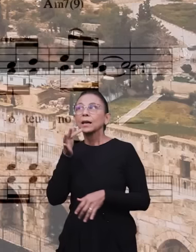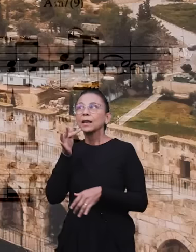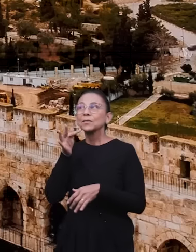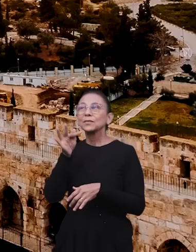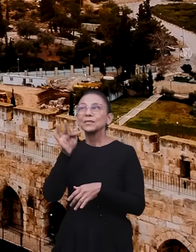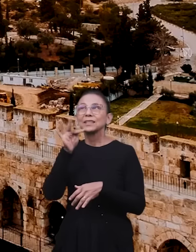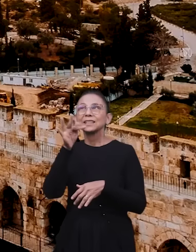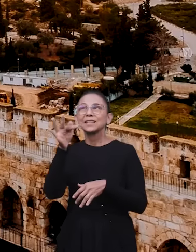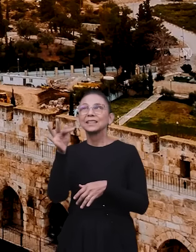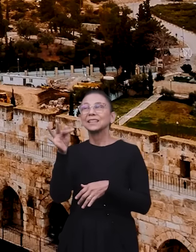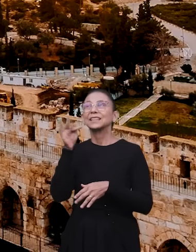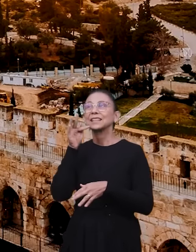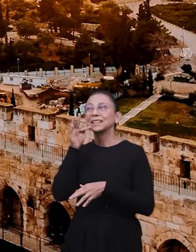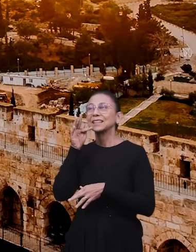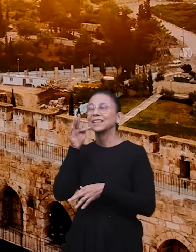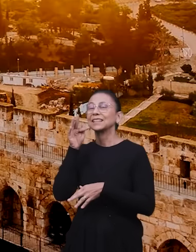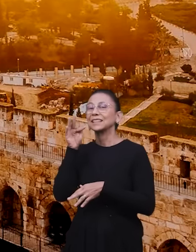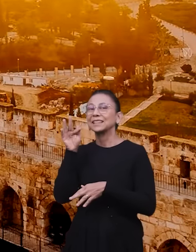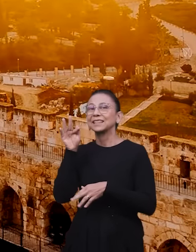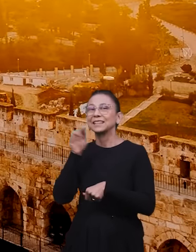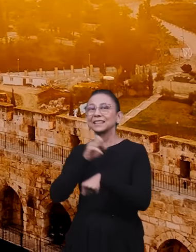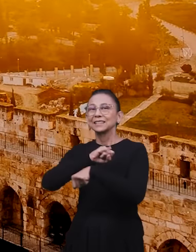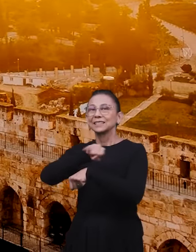Deus. A caminho